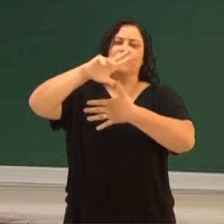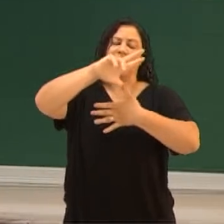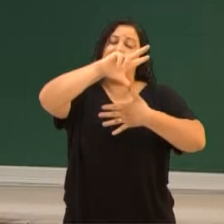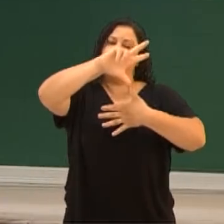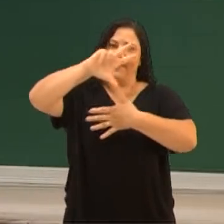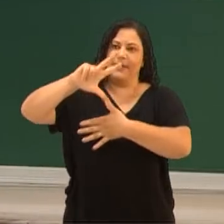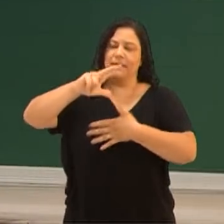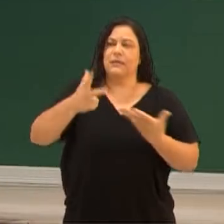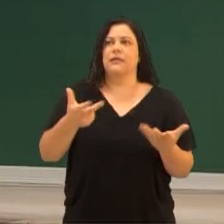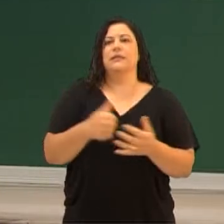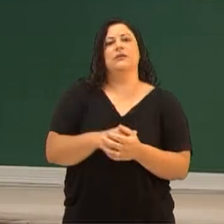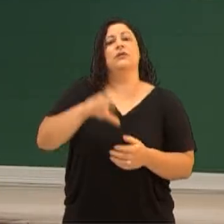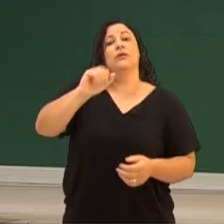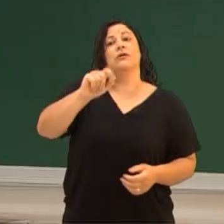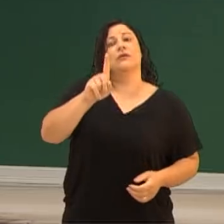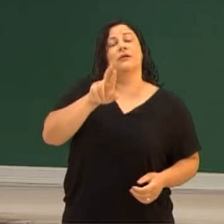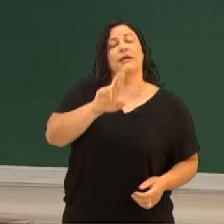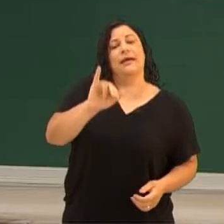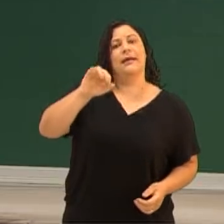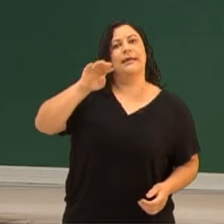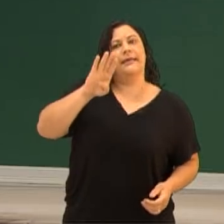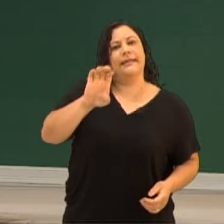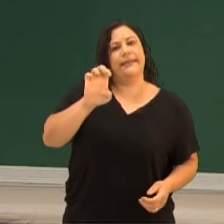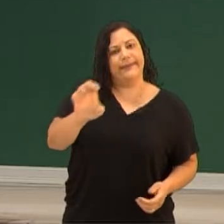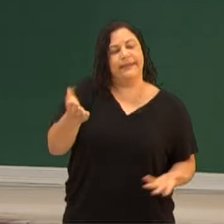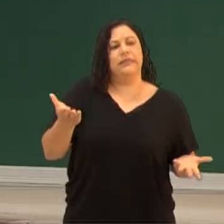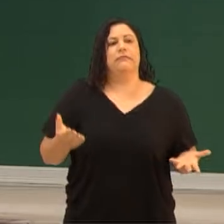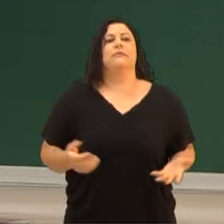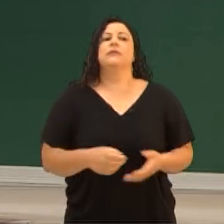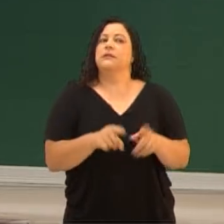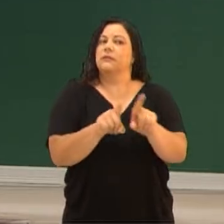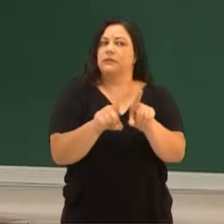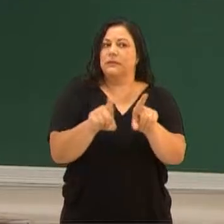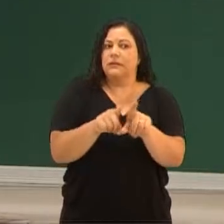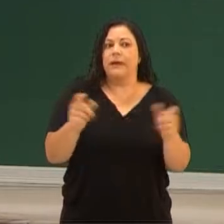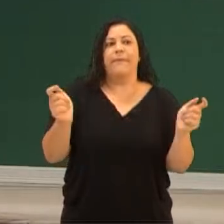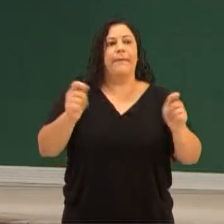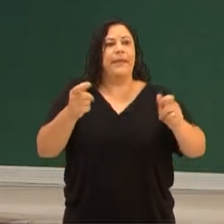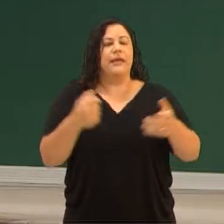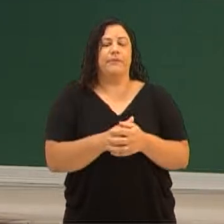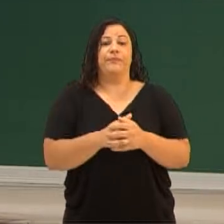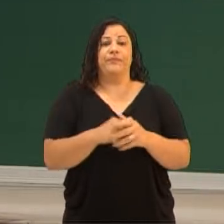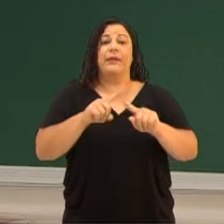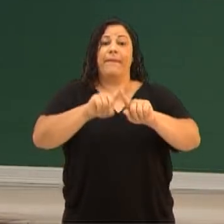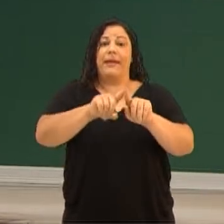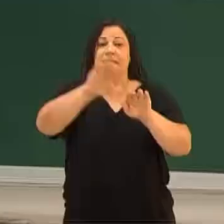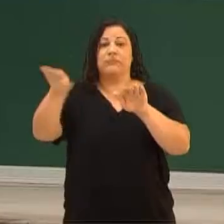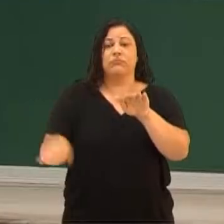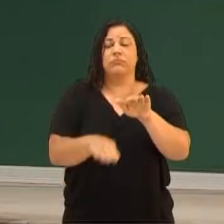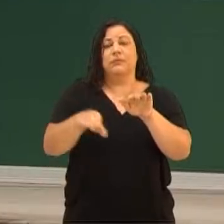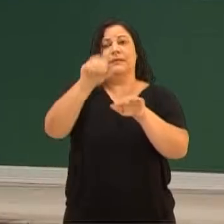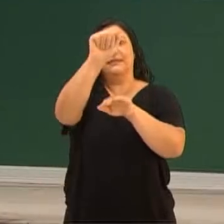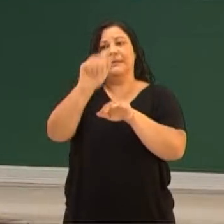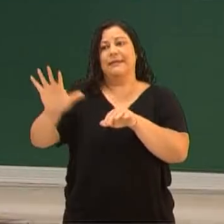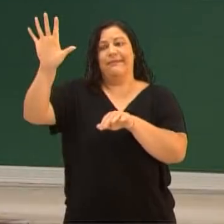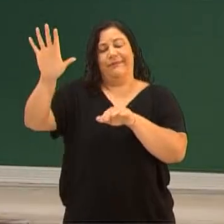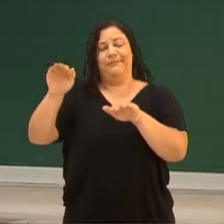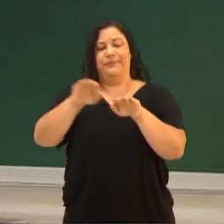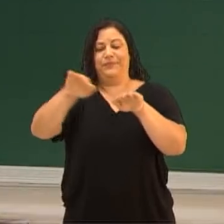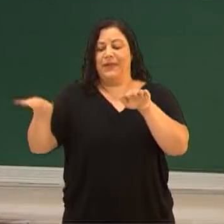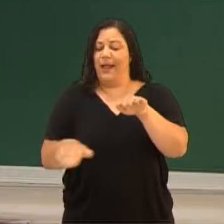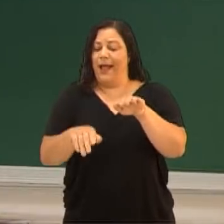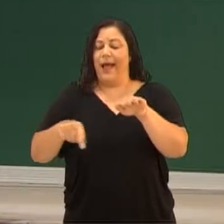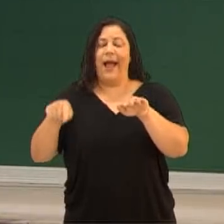né? Ficamos em 2,6% de crescimento, e ficou inferior à Ásia, né? A Ásia também é o maior continente do mundo, né?